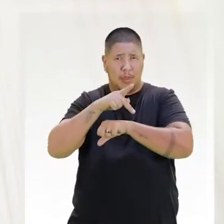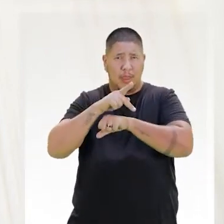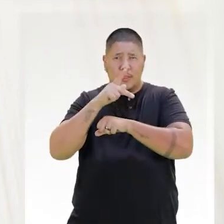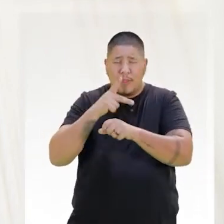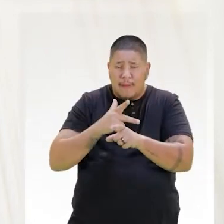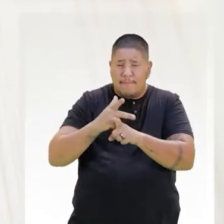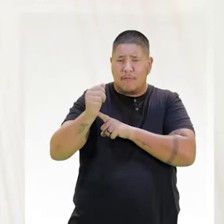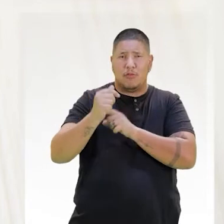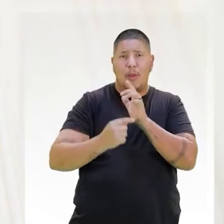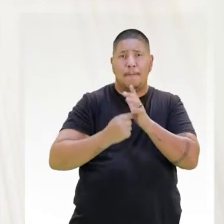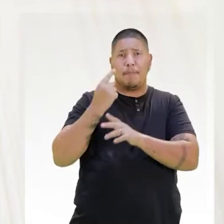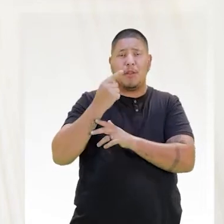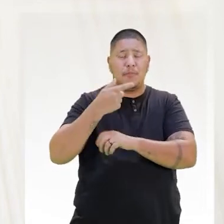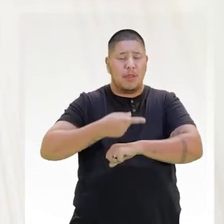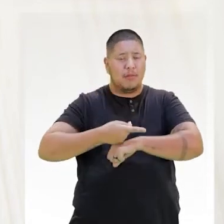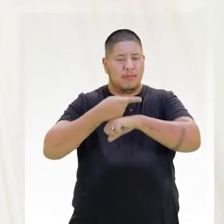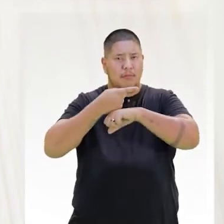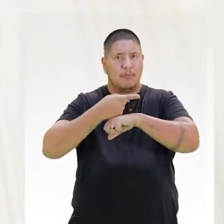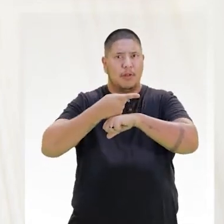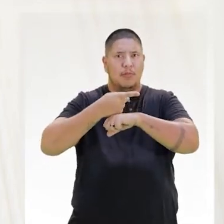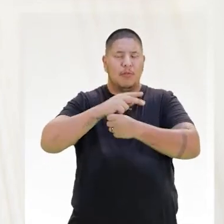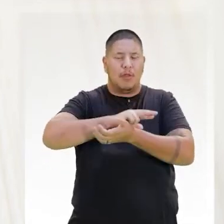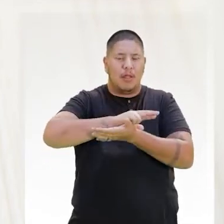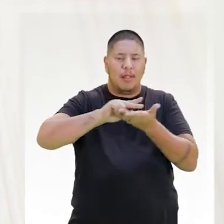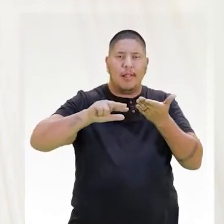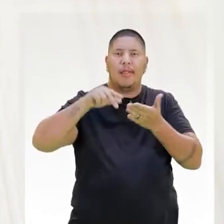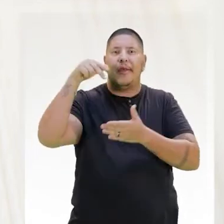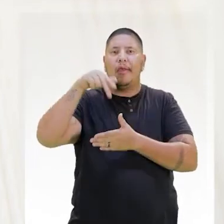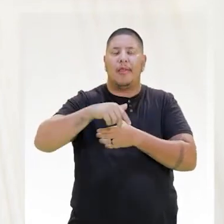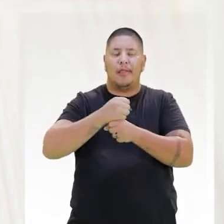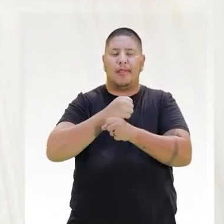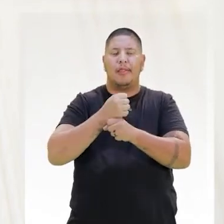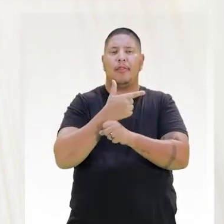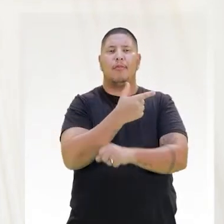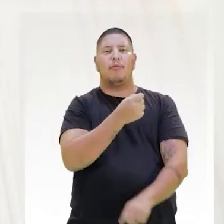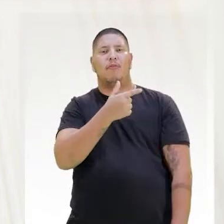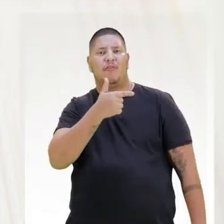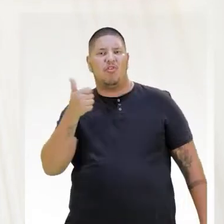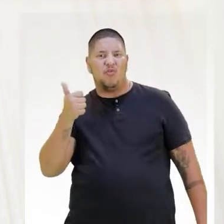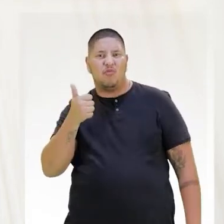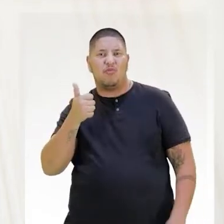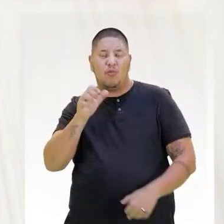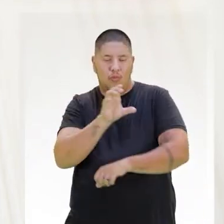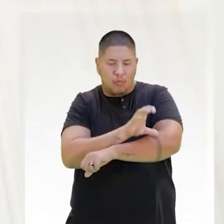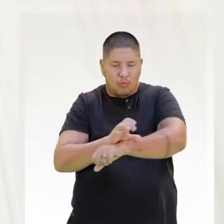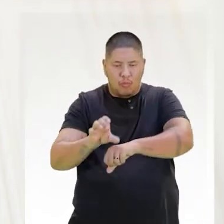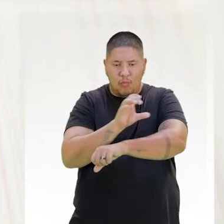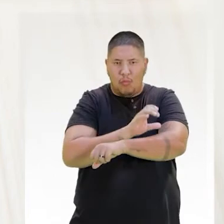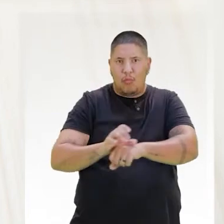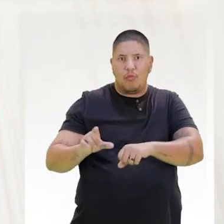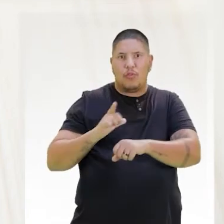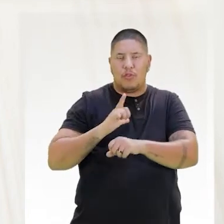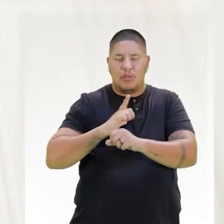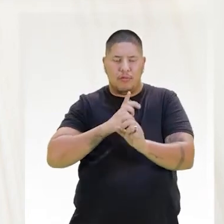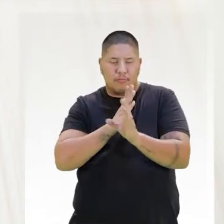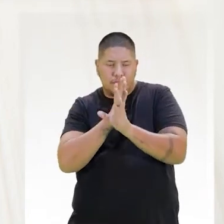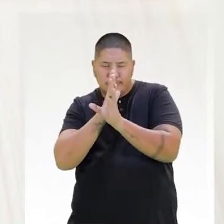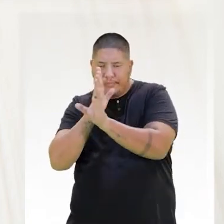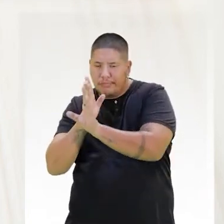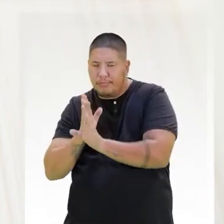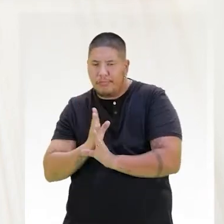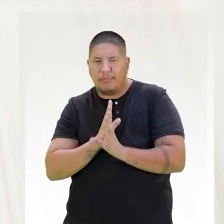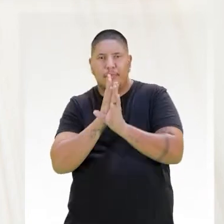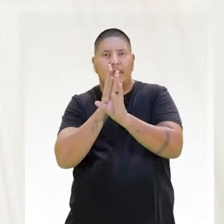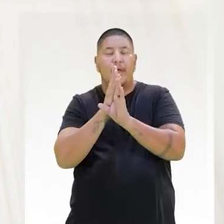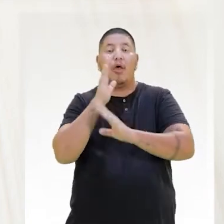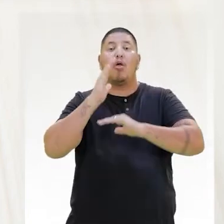primeira edição do Prêmio MPT de Diversidade em 2021. O curso foi precedido de um amplo diagnóstico, também